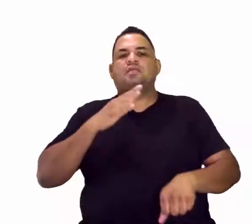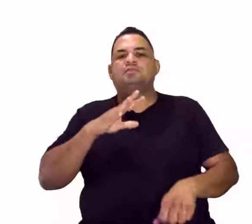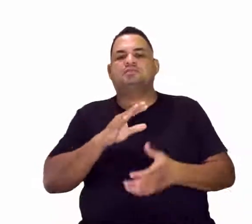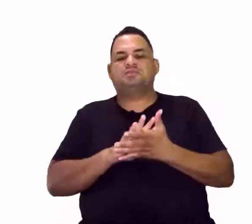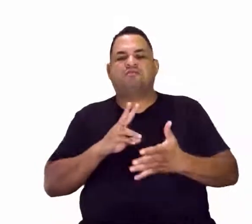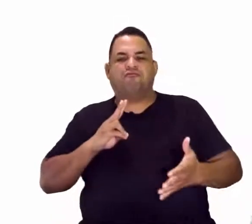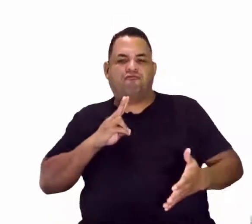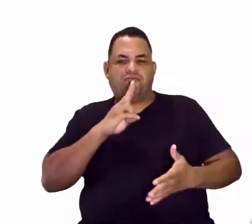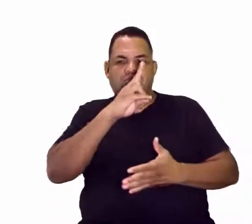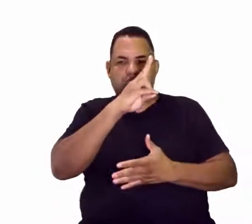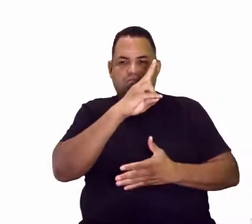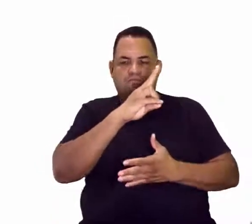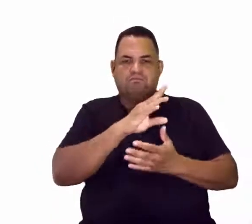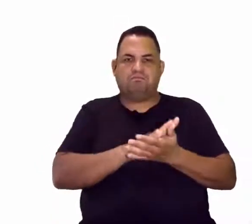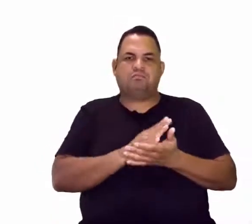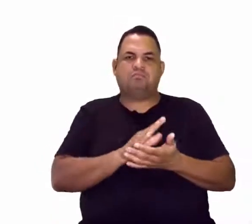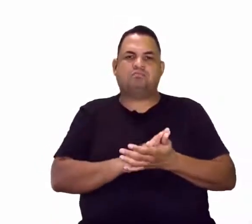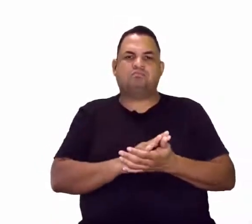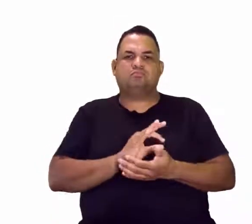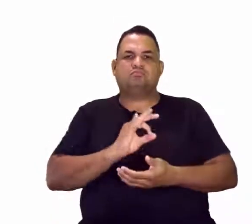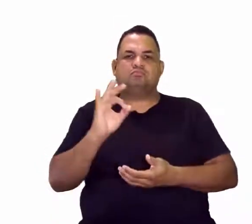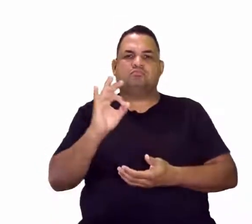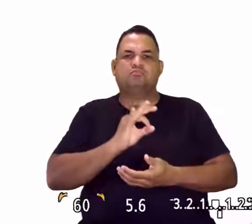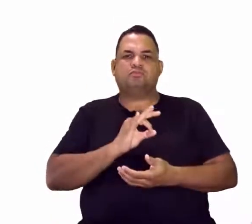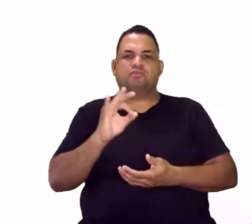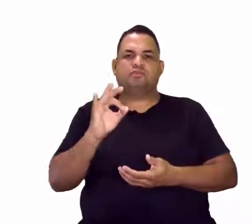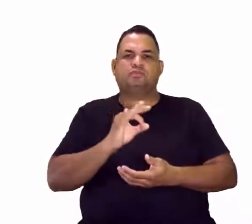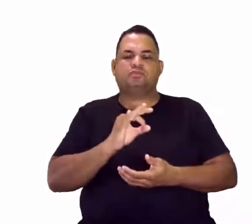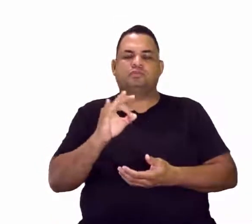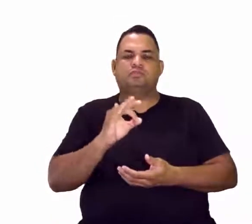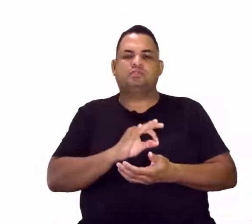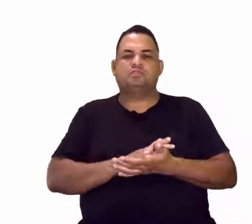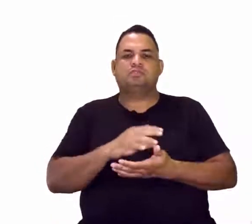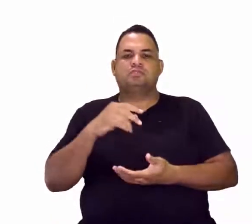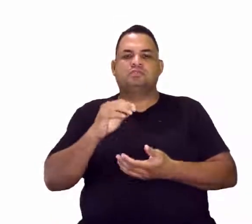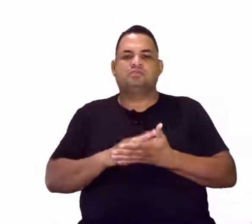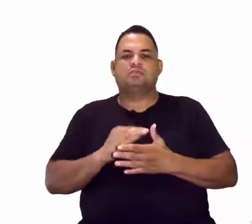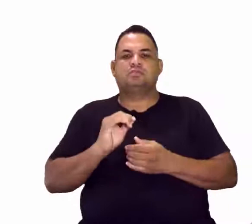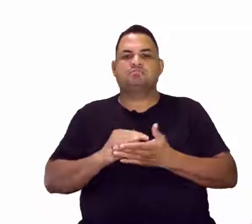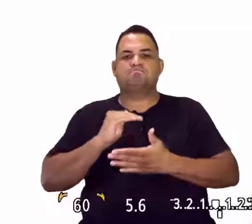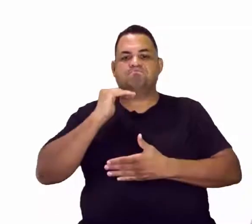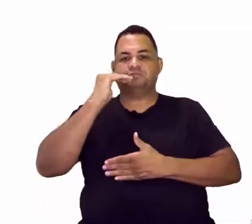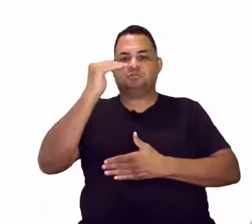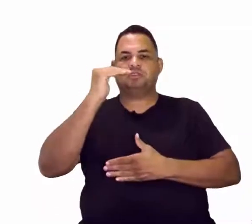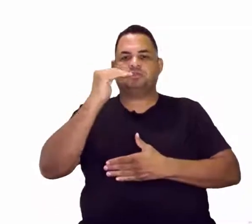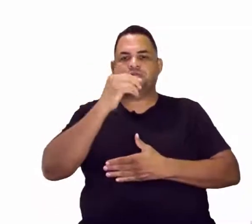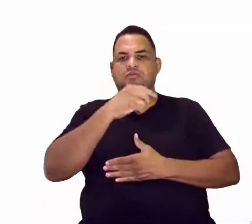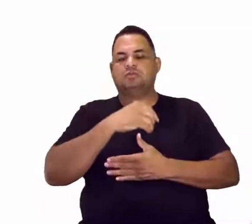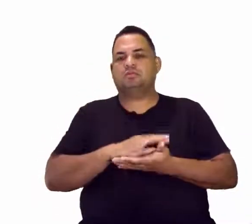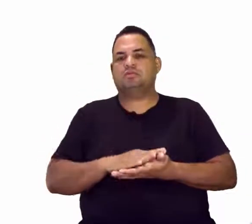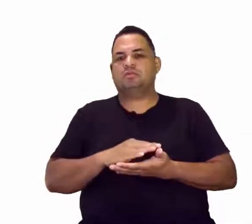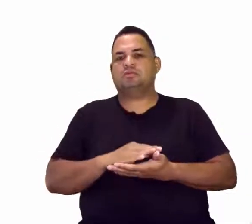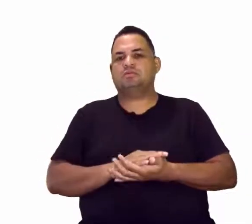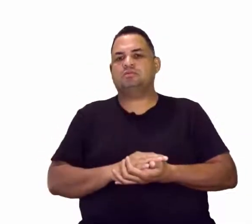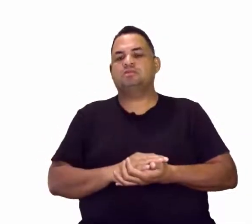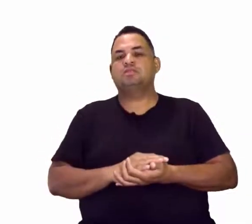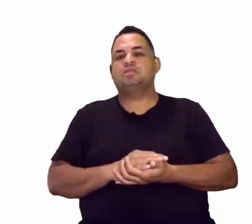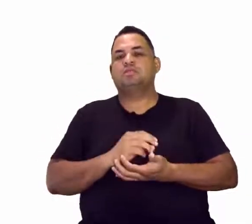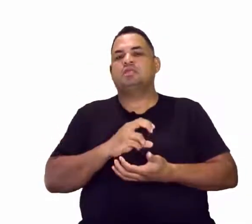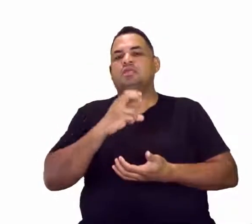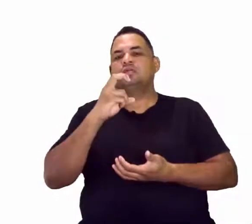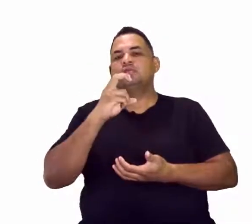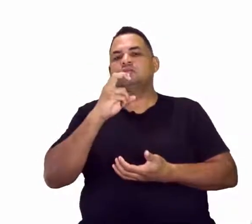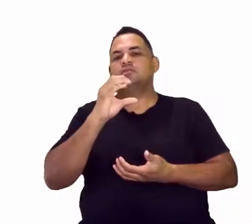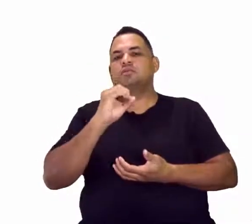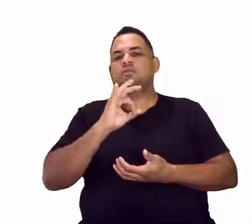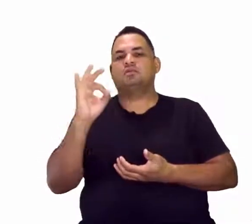forte, o grau de ionização dele tem que ser maior que 50%. E aí a gente tem alguns